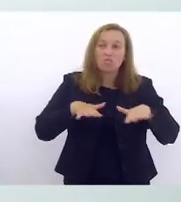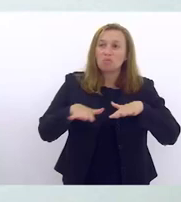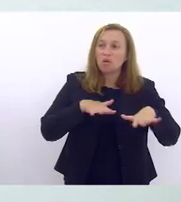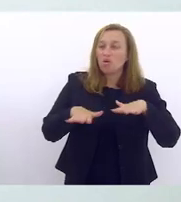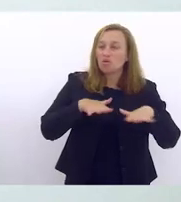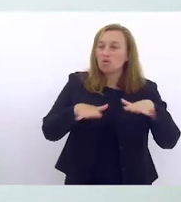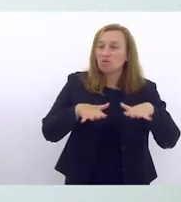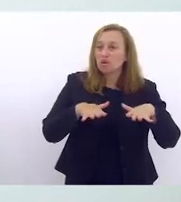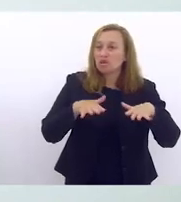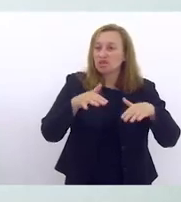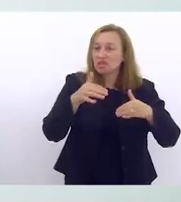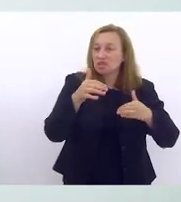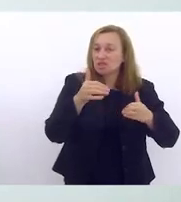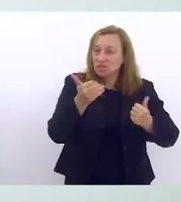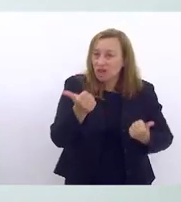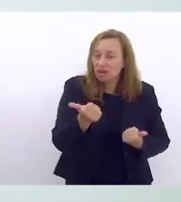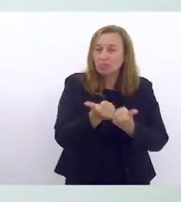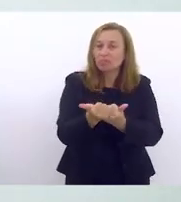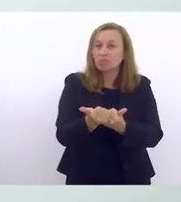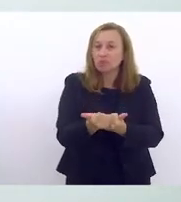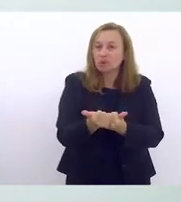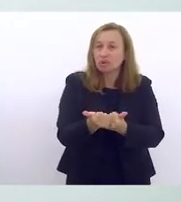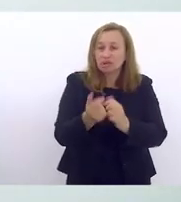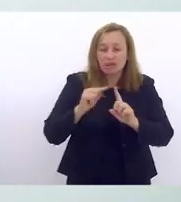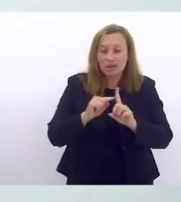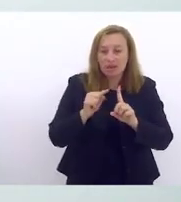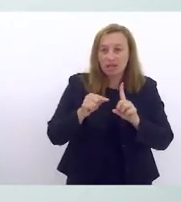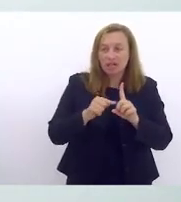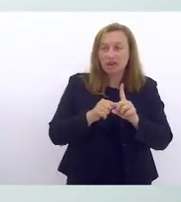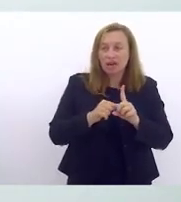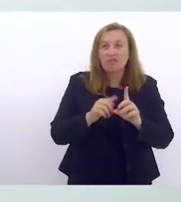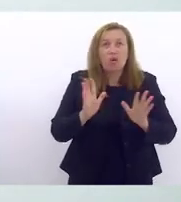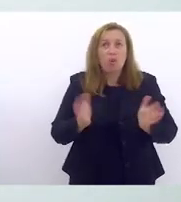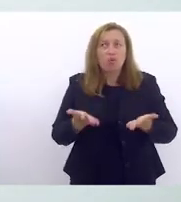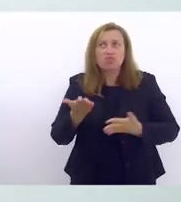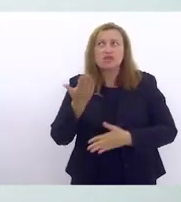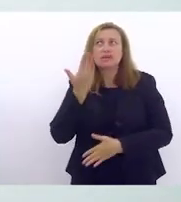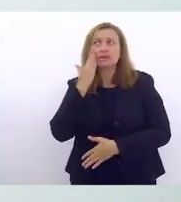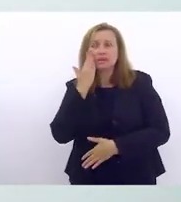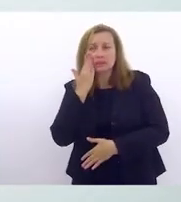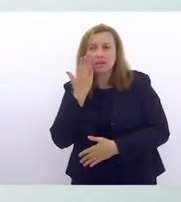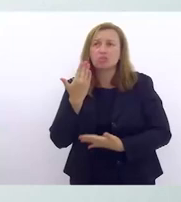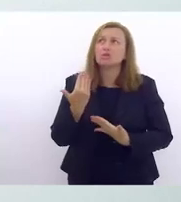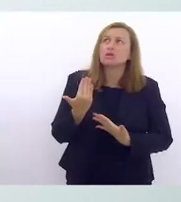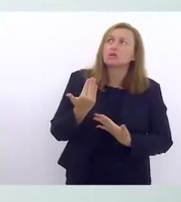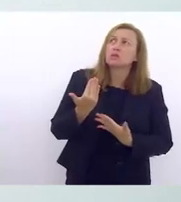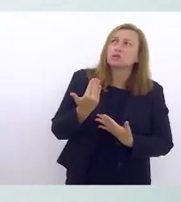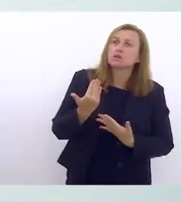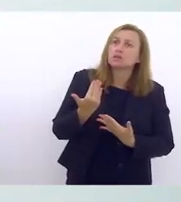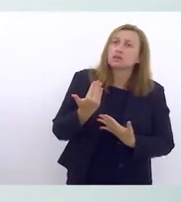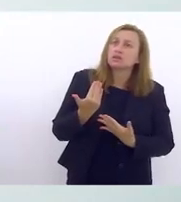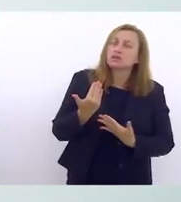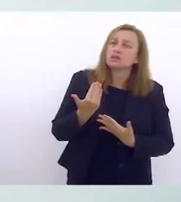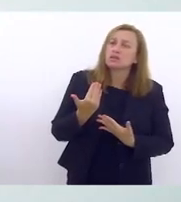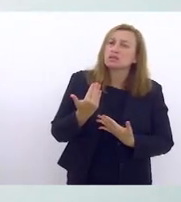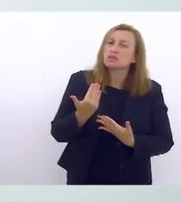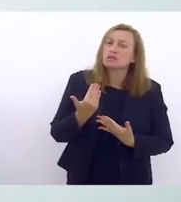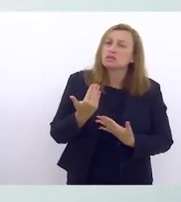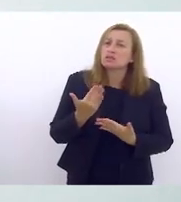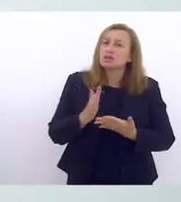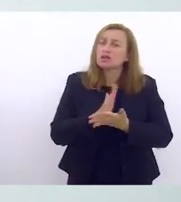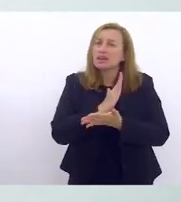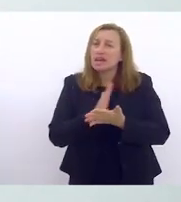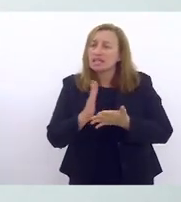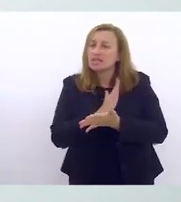assistência obstétrica que tinha muitas intervenções, que hoje nós entendemos que são intervenções desnecessárias e, muitas das vezes,